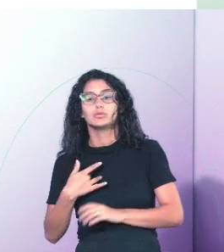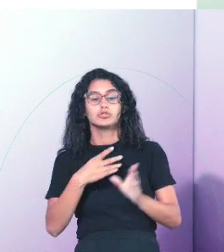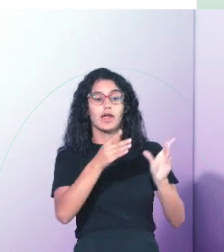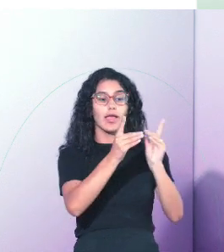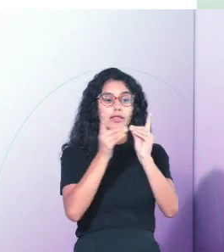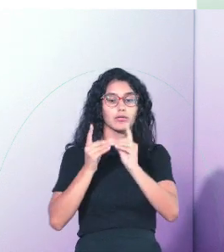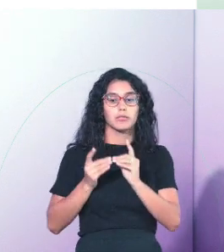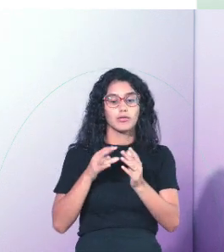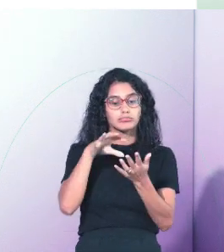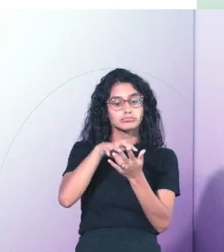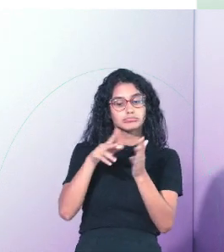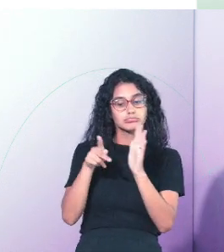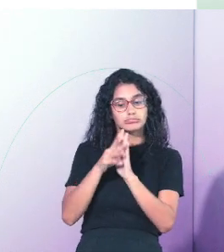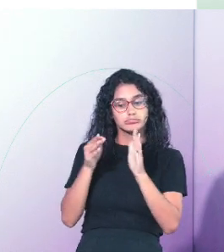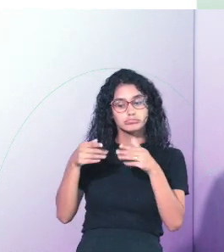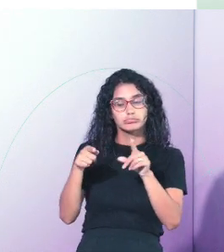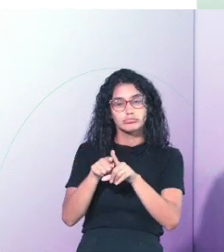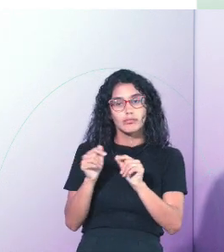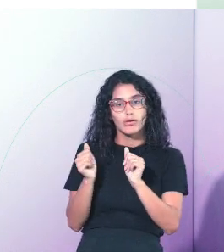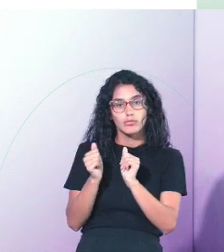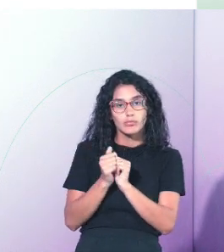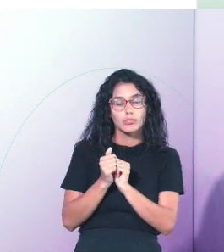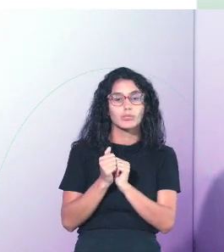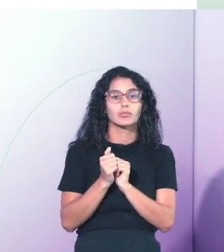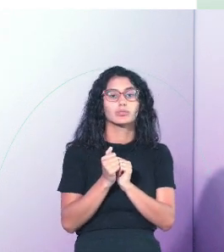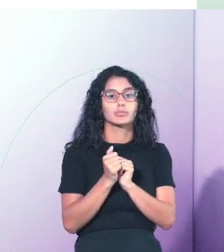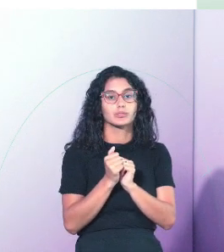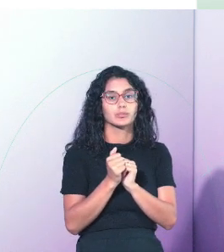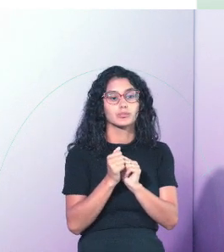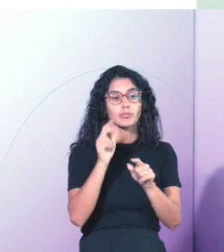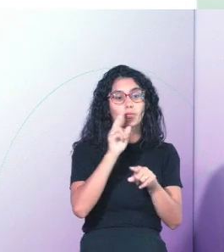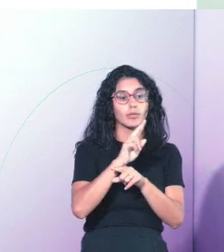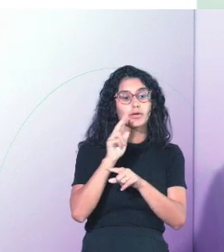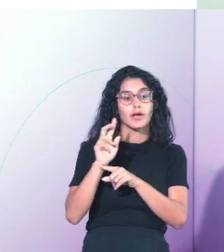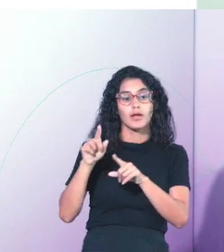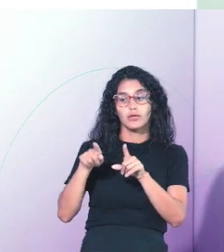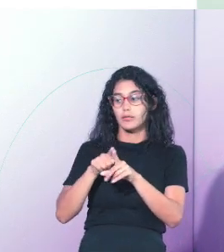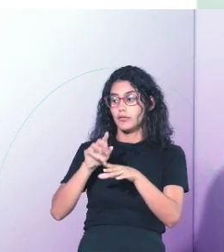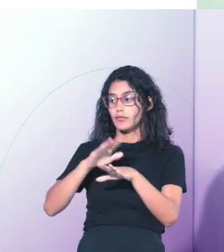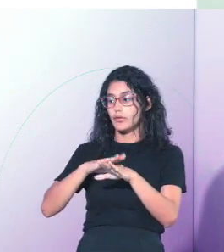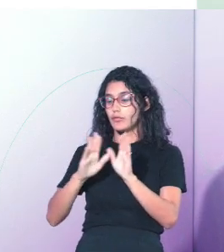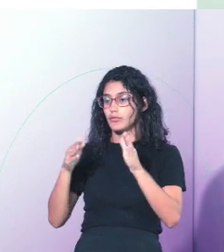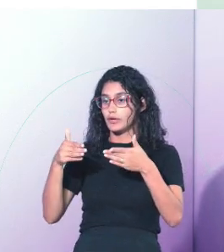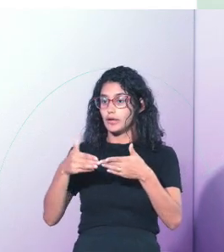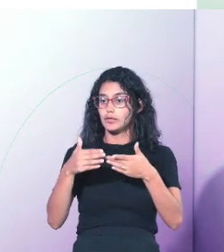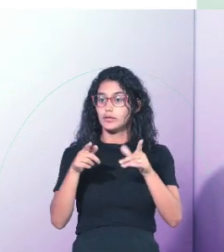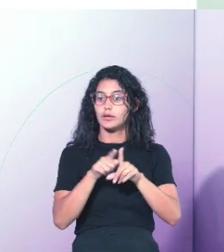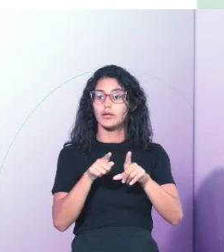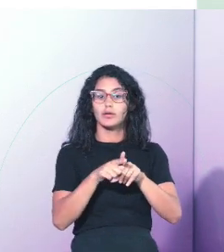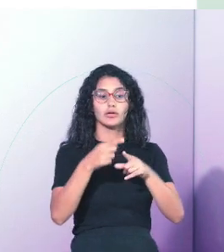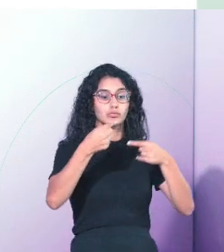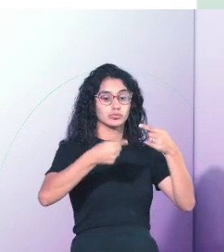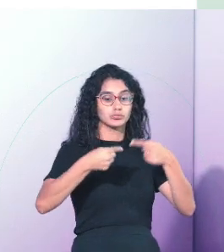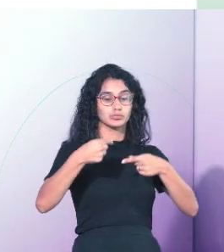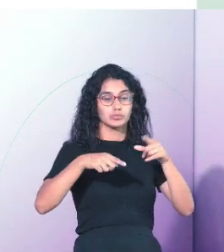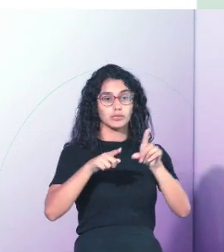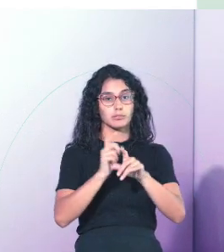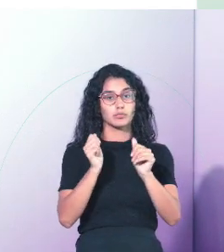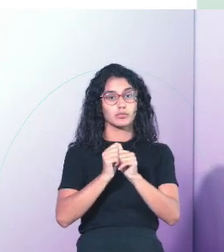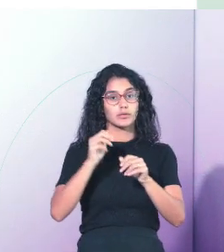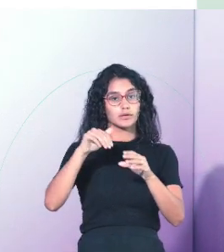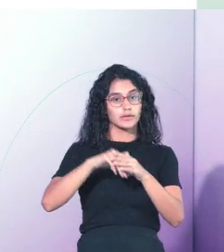atendimento centrado no paciente, a jornada centrada no paciente, o cuidado centrado no paciente, e vem se discutindo, então, dentro